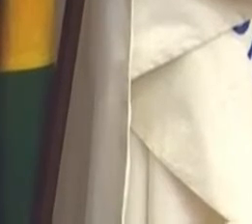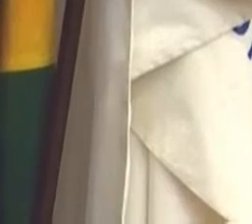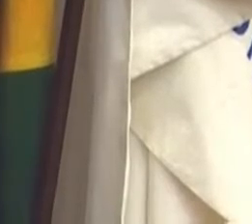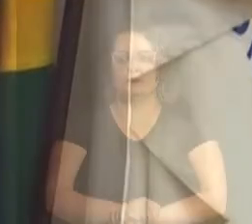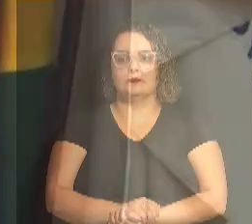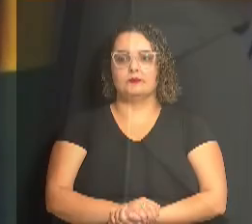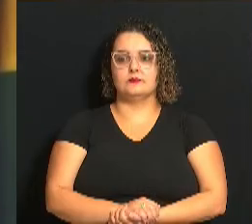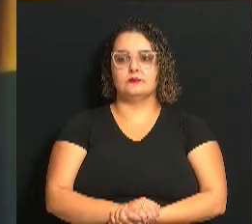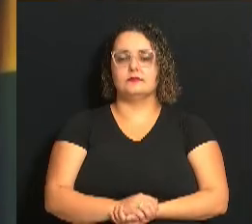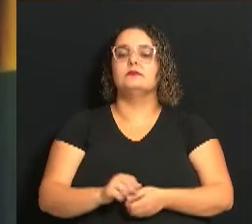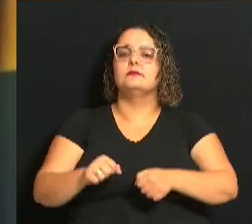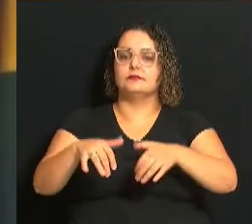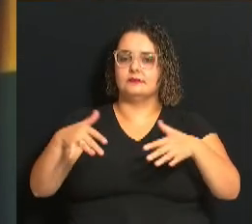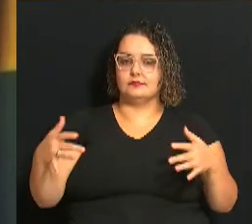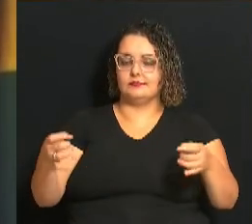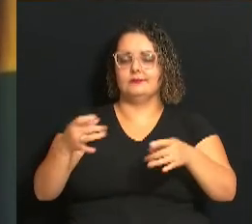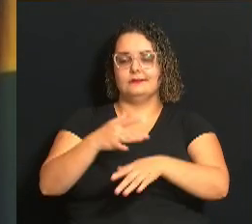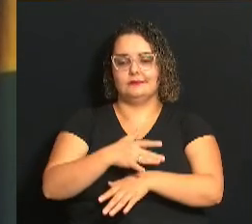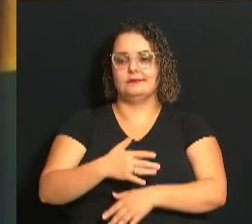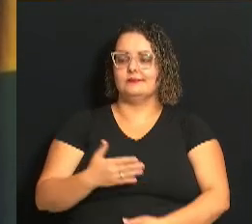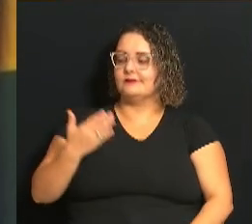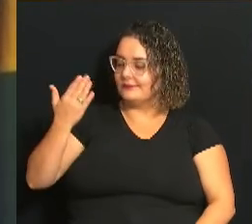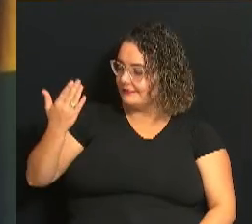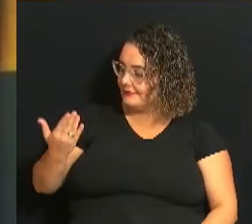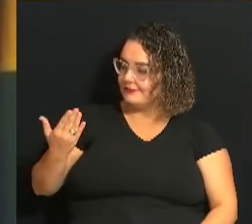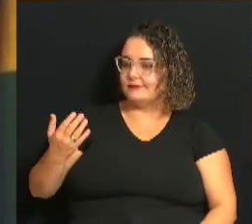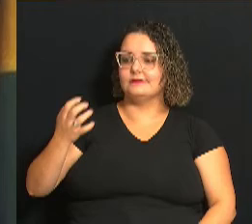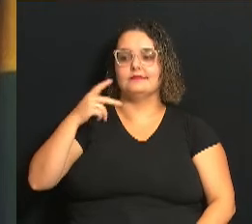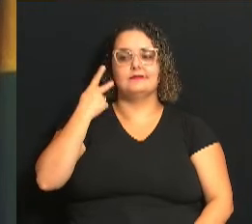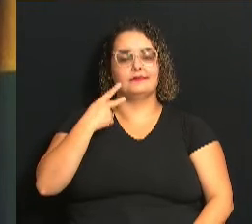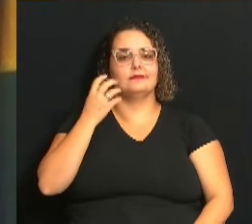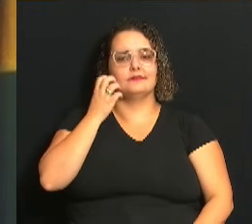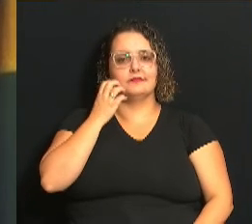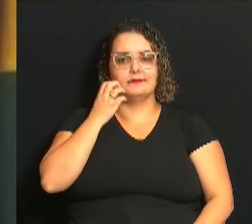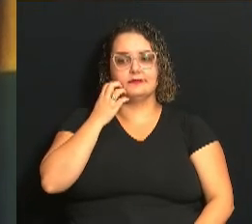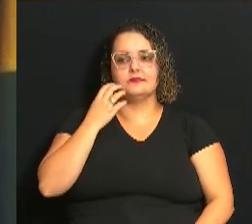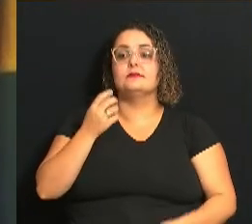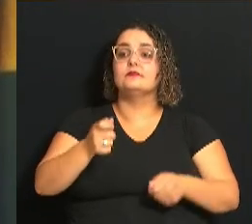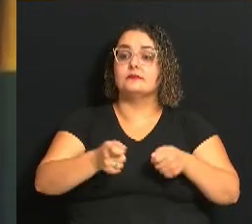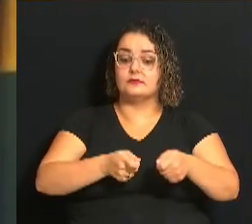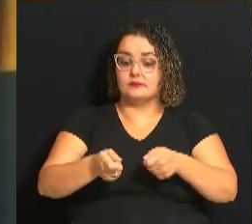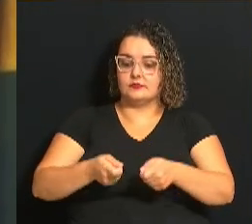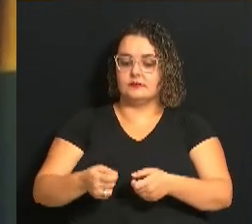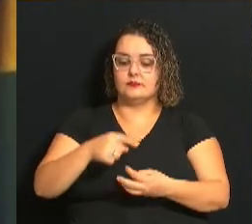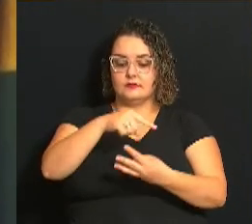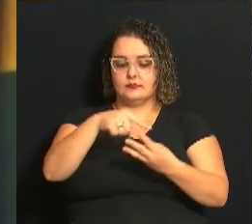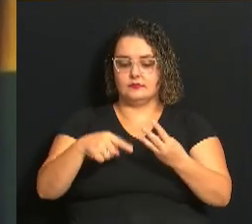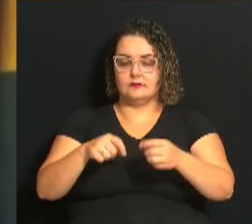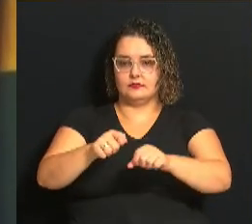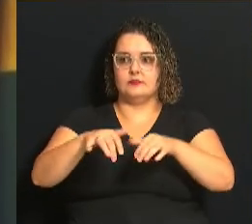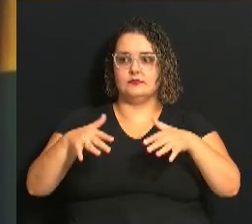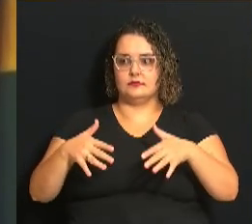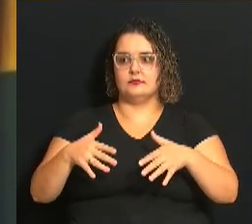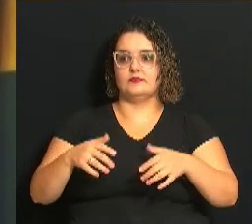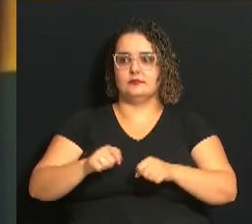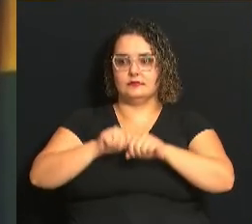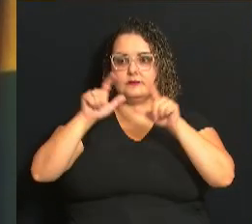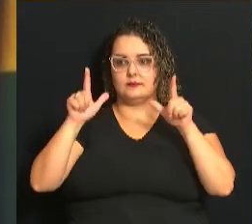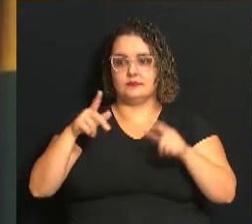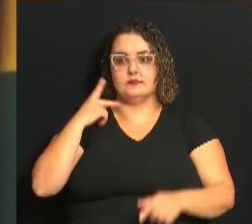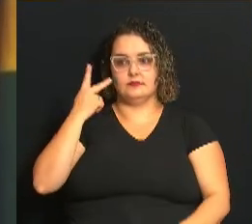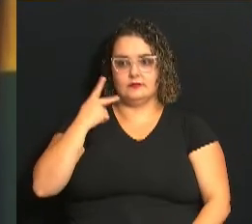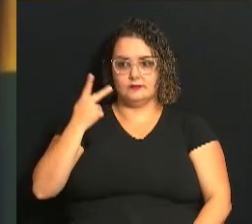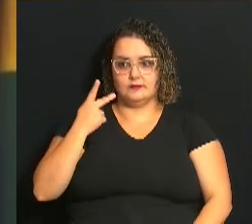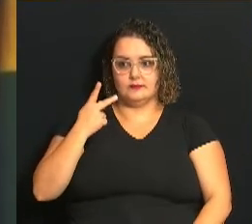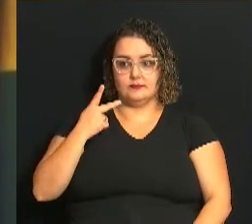Audiências encerradas e ao meu lado está o vereador Igor Diego, ele que comandou as 3 audiências dessa manhã. Vereador, uma